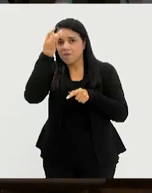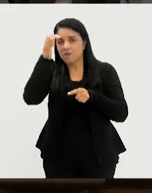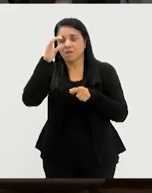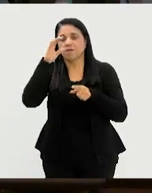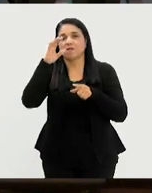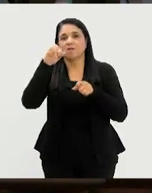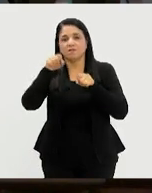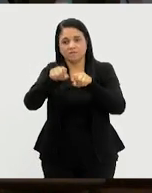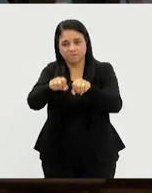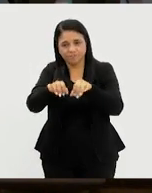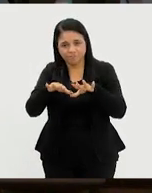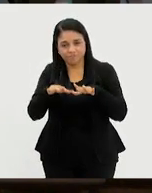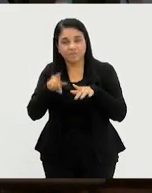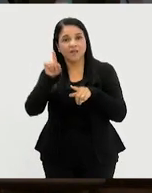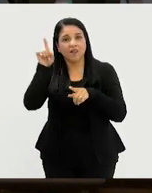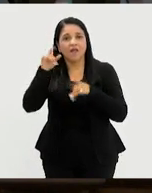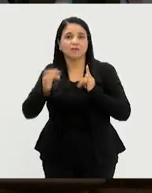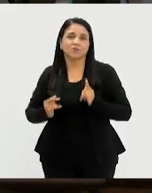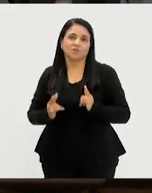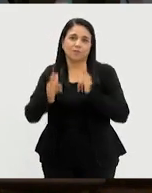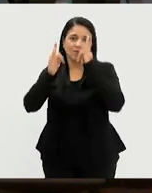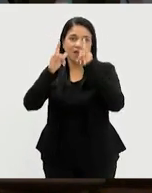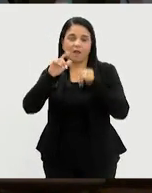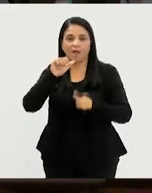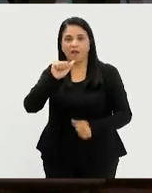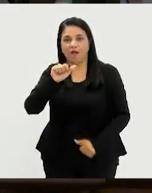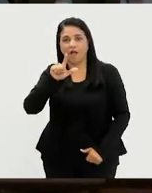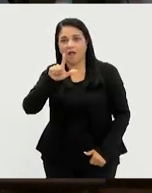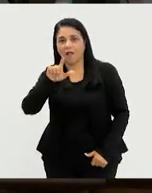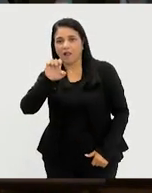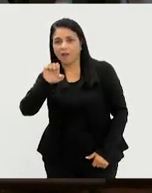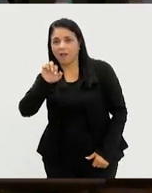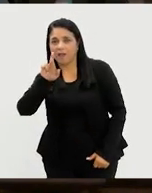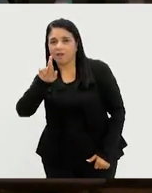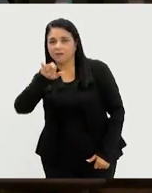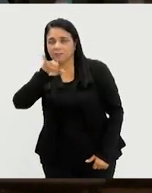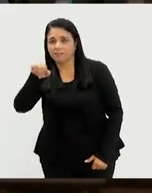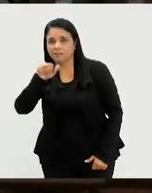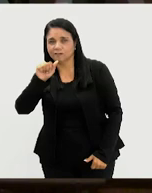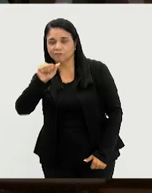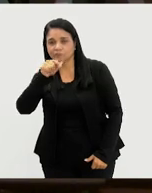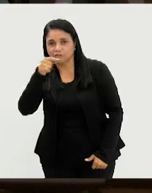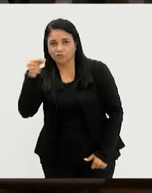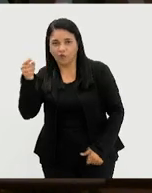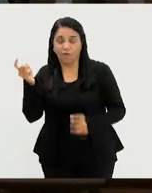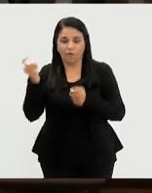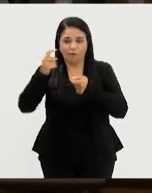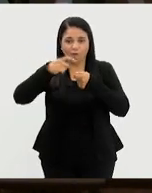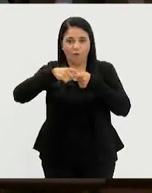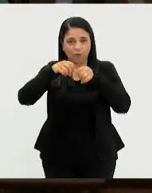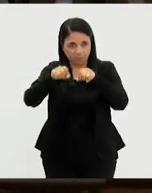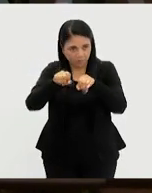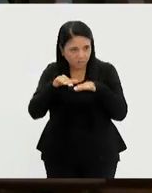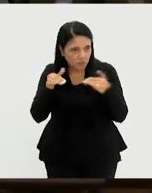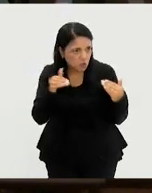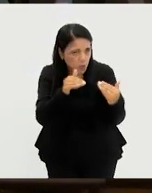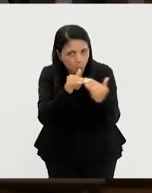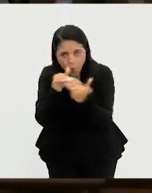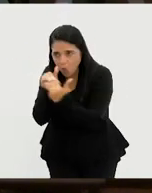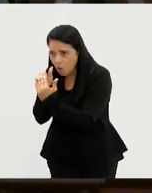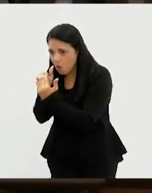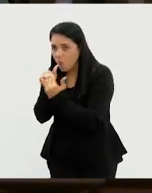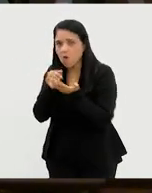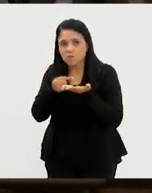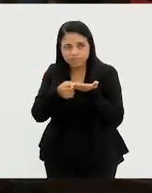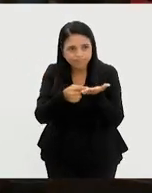no alerj retorne para o alerj o plenário todo concorda todos estão de acordo